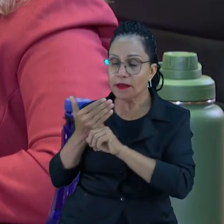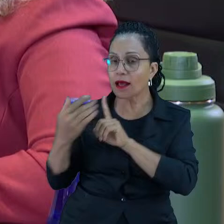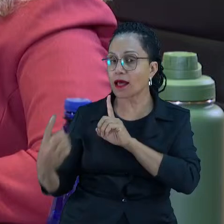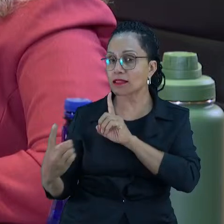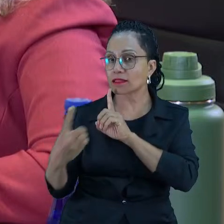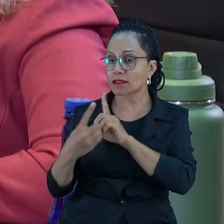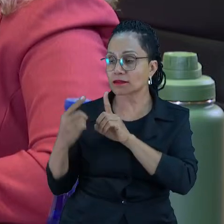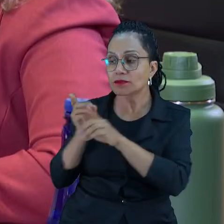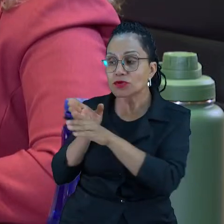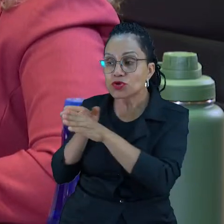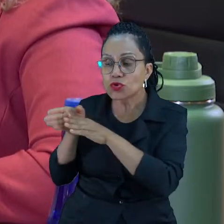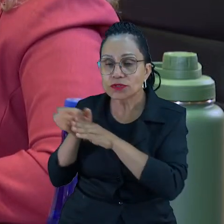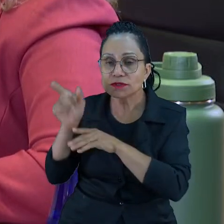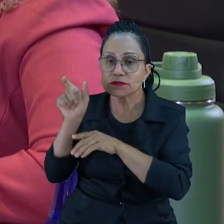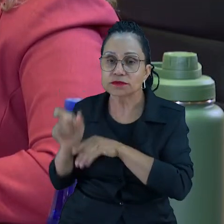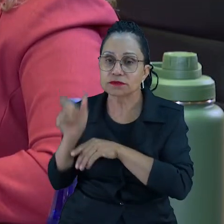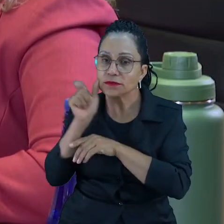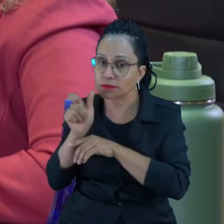e orientação, né?